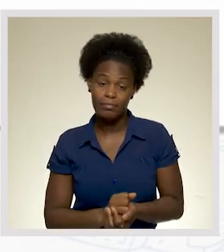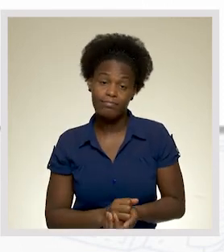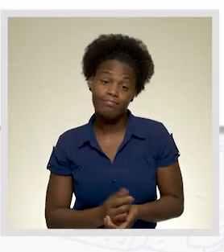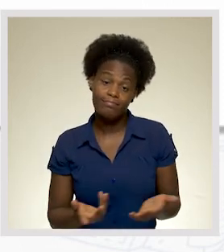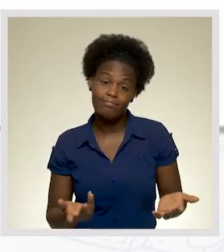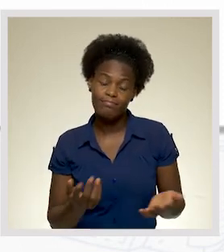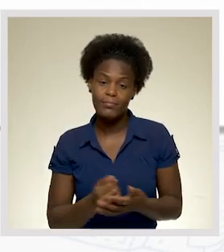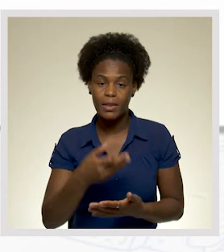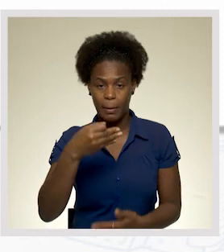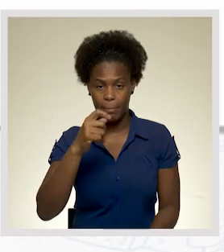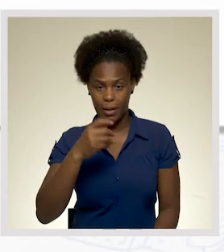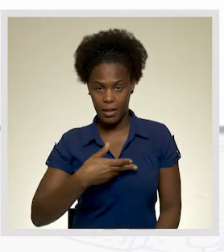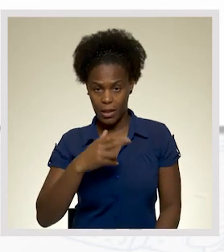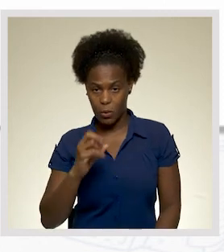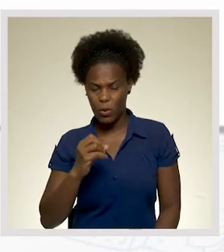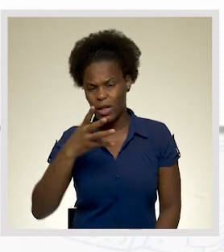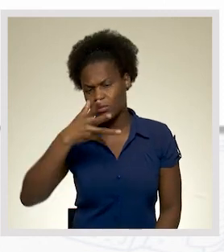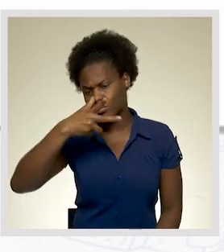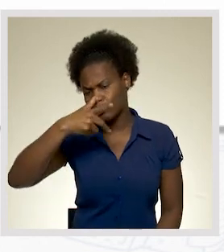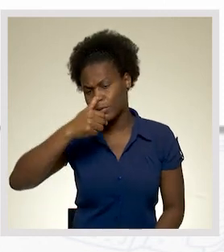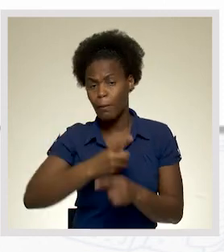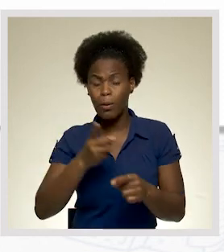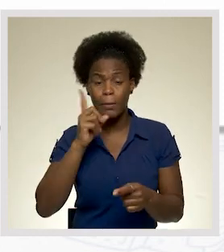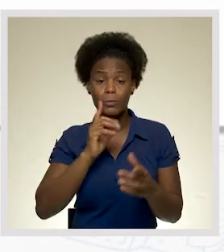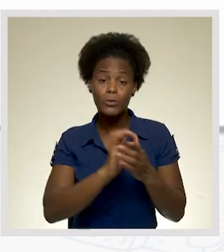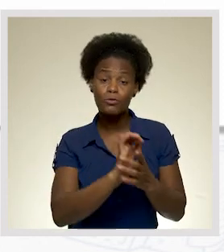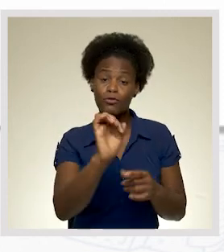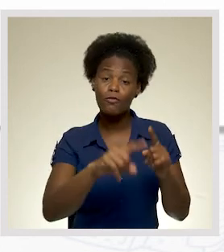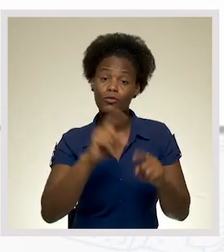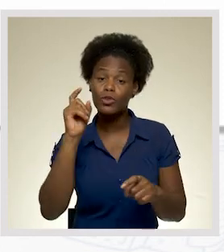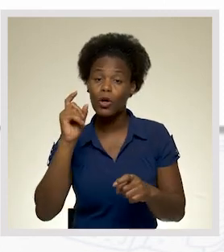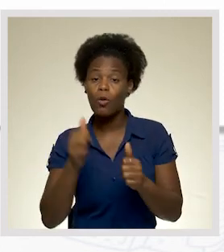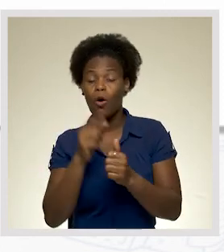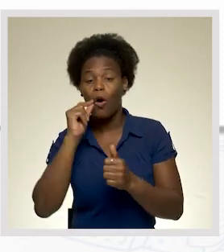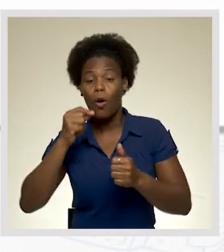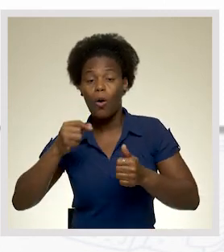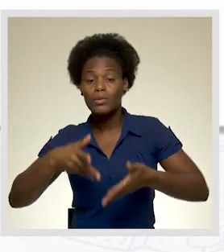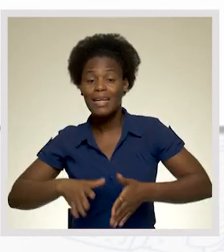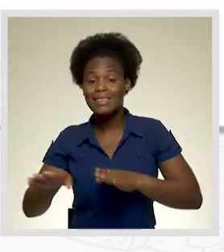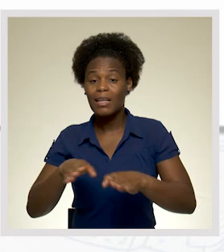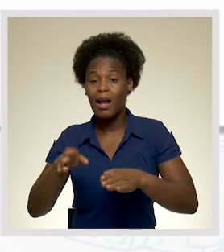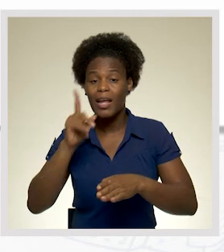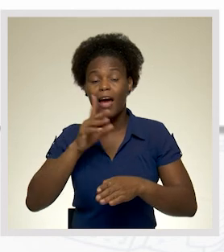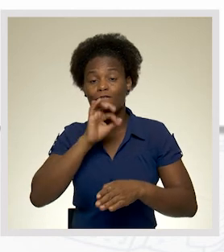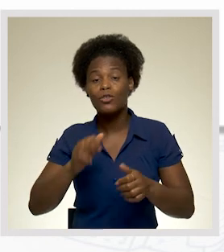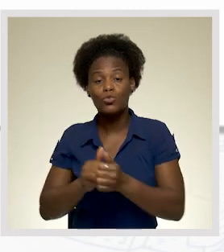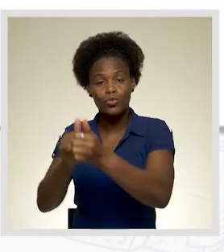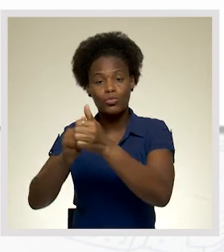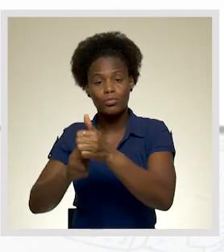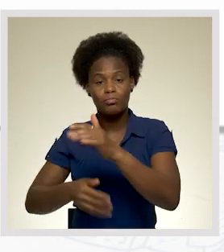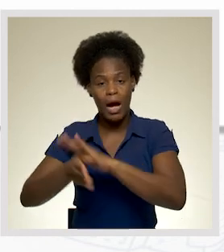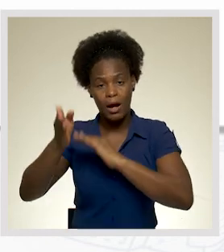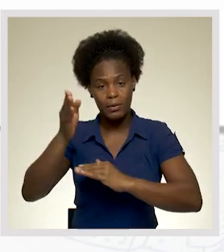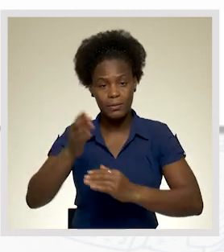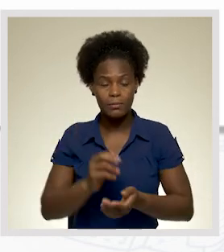Pedro está triste porque a sua esposa fugiu com um italiano e levou a filha consigo. E a